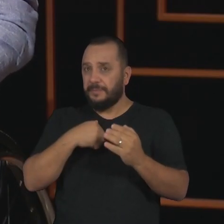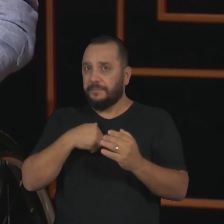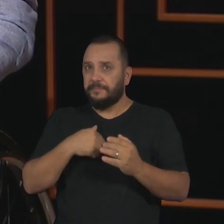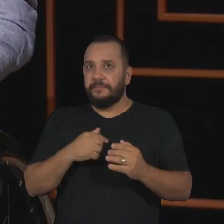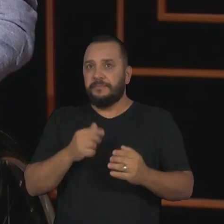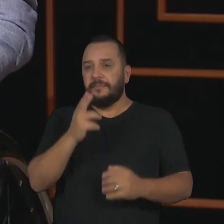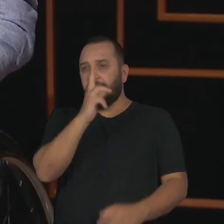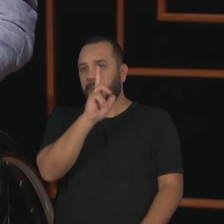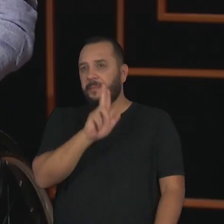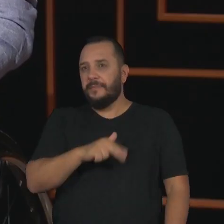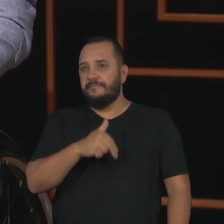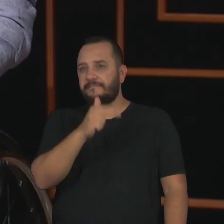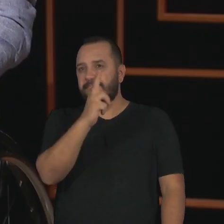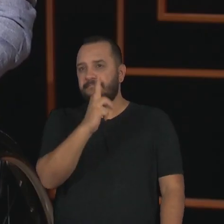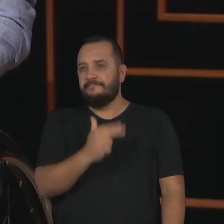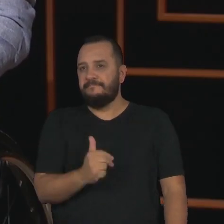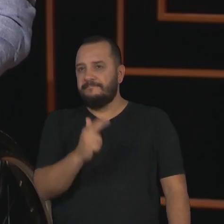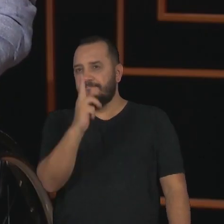mensagem que eu quisesse. Né?